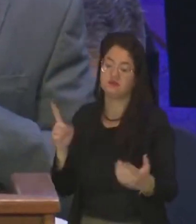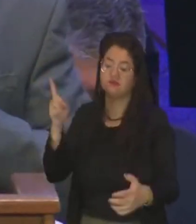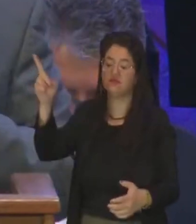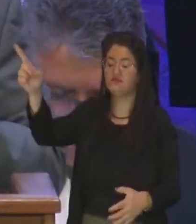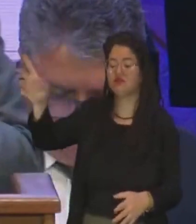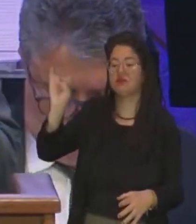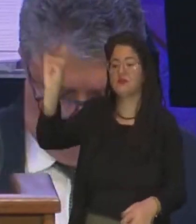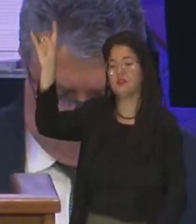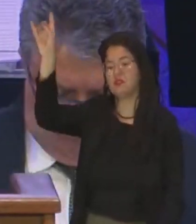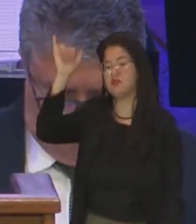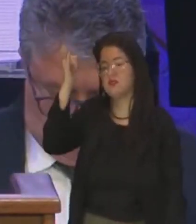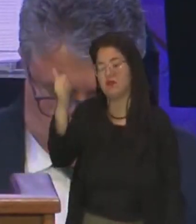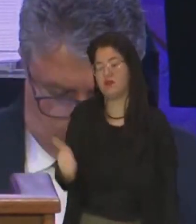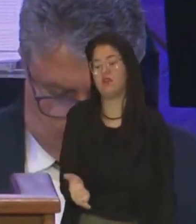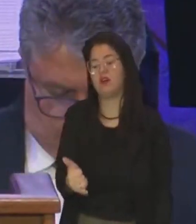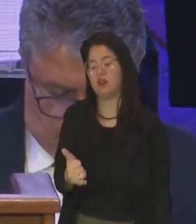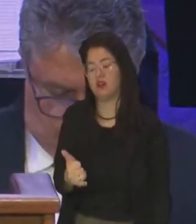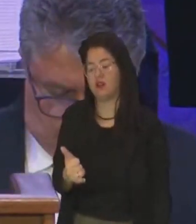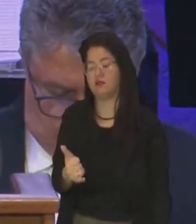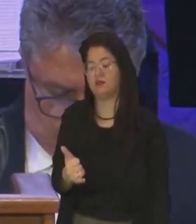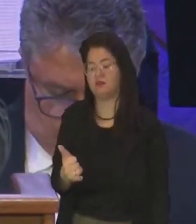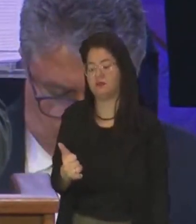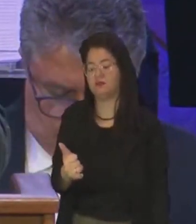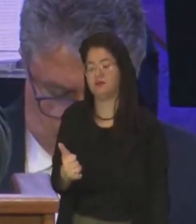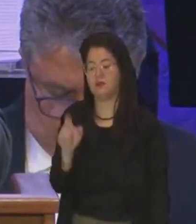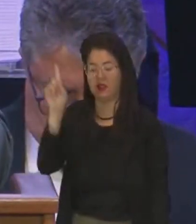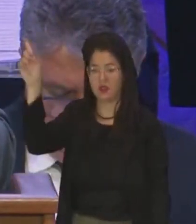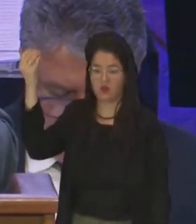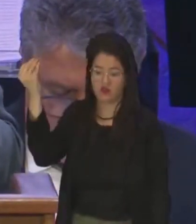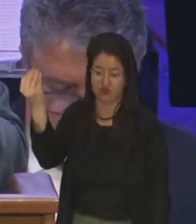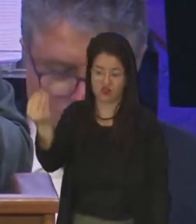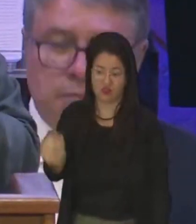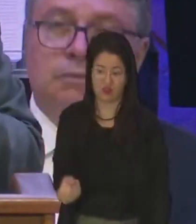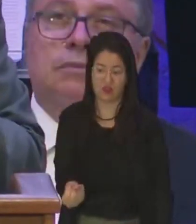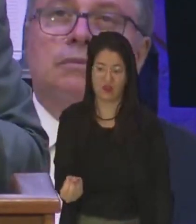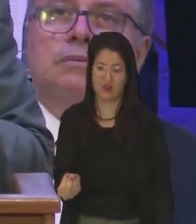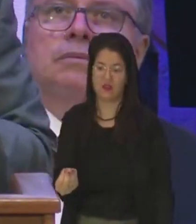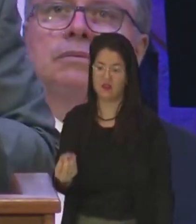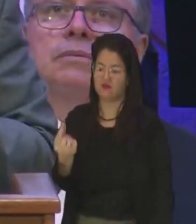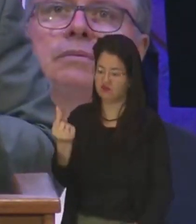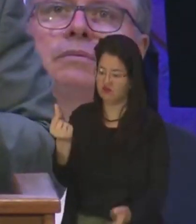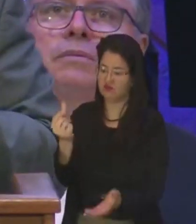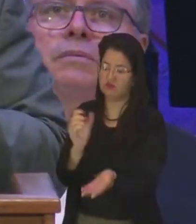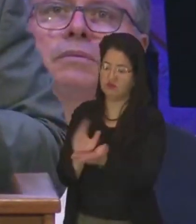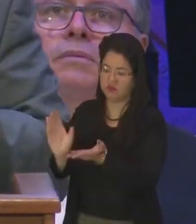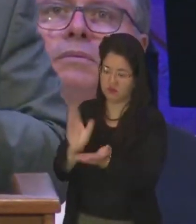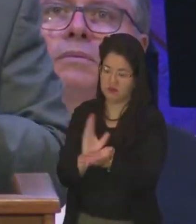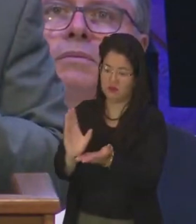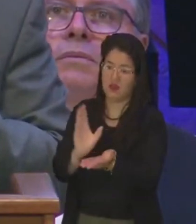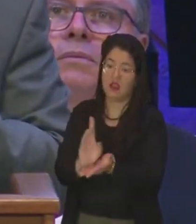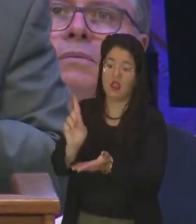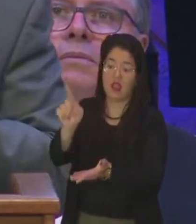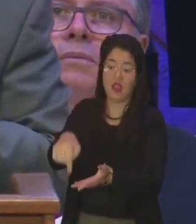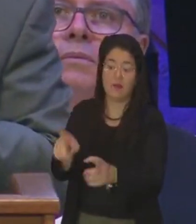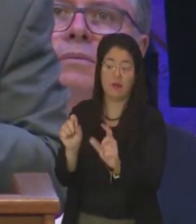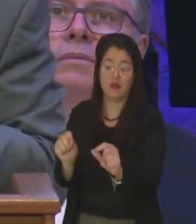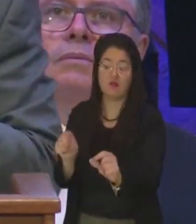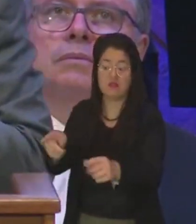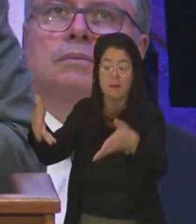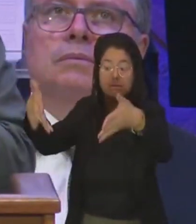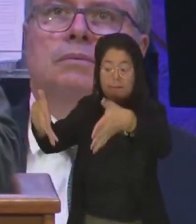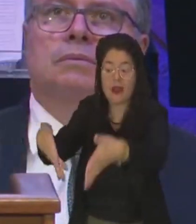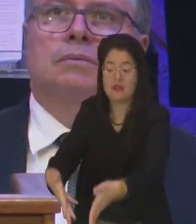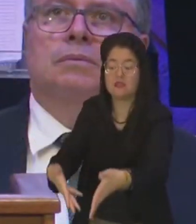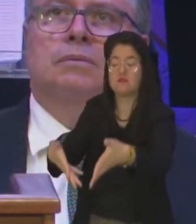lhe disser que é aquilo que você dá, que Ele te dá, na verdade, que Deus te dá financeiramente, que é para você